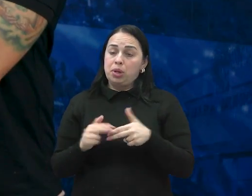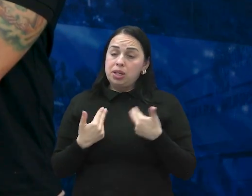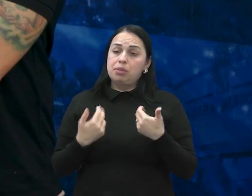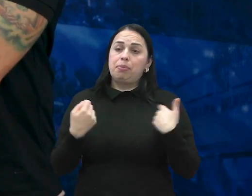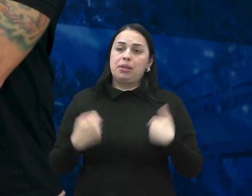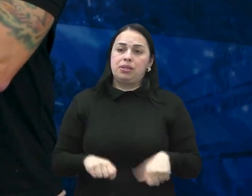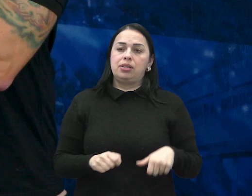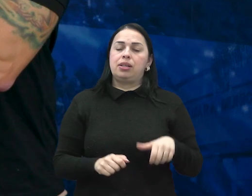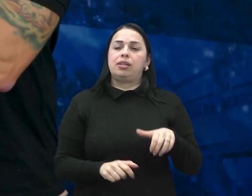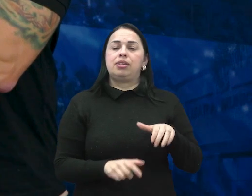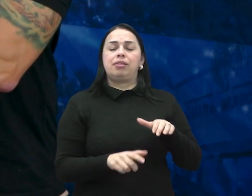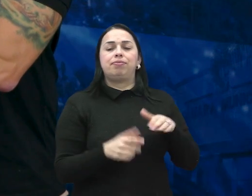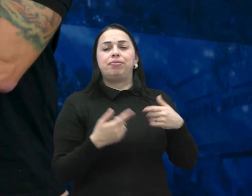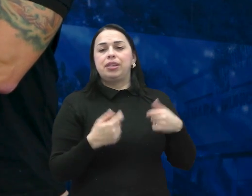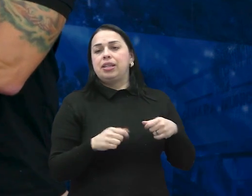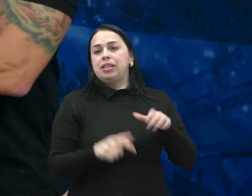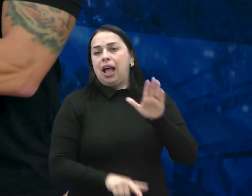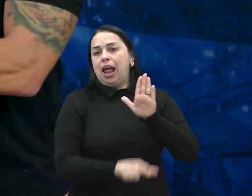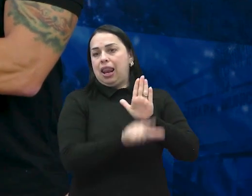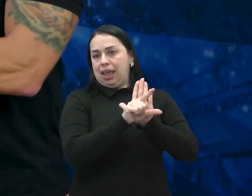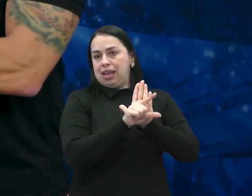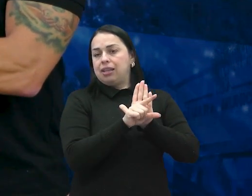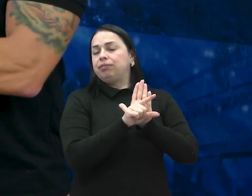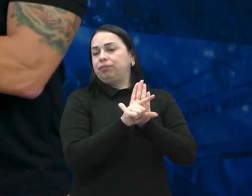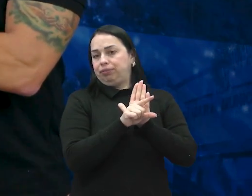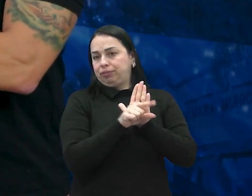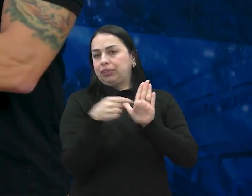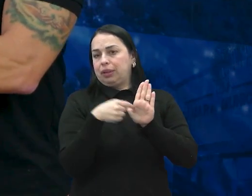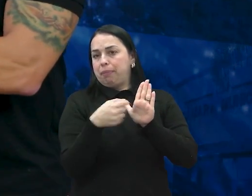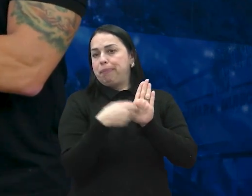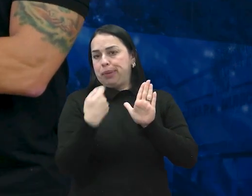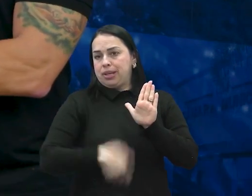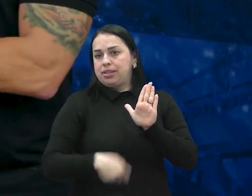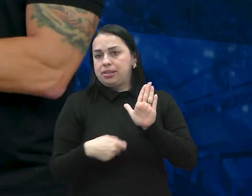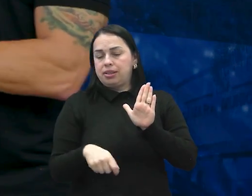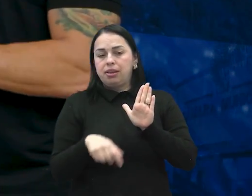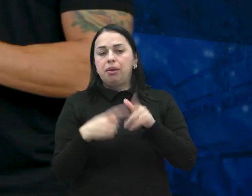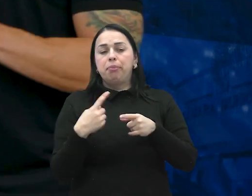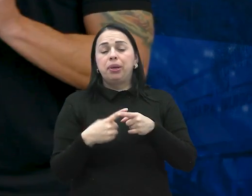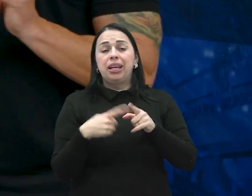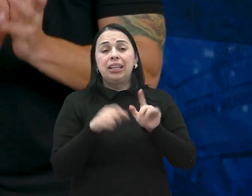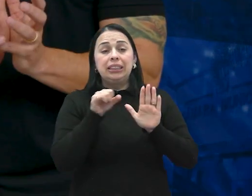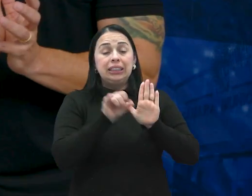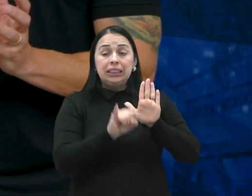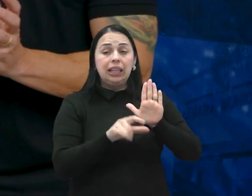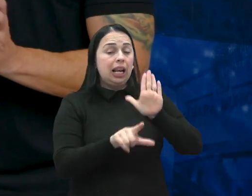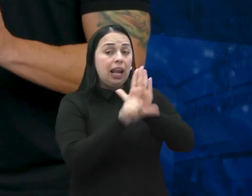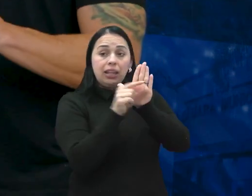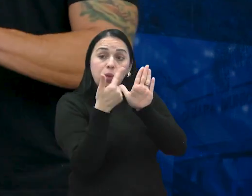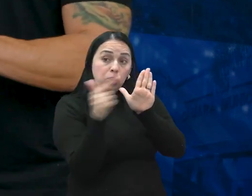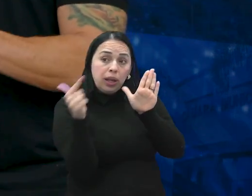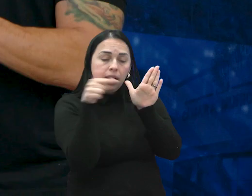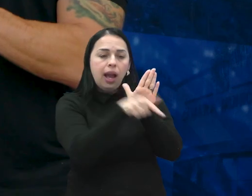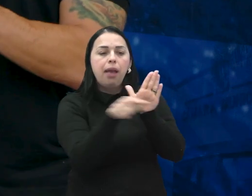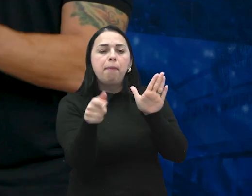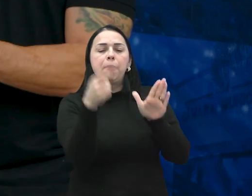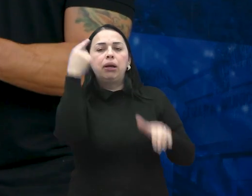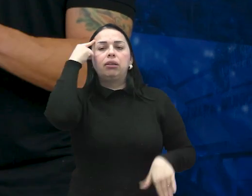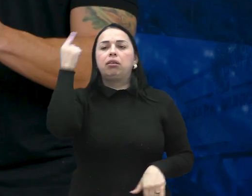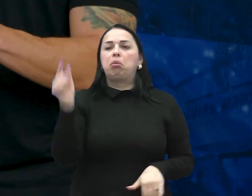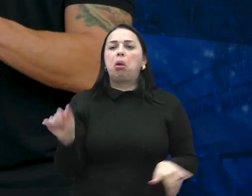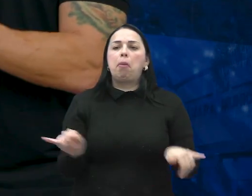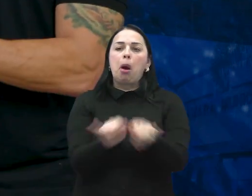política pública gera um primeiro recado para a sociedade que aquele assunto talvez não seja tão importante. Então isso